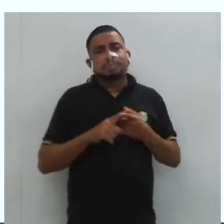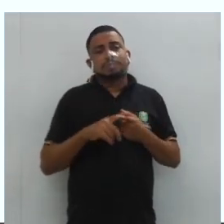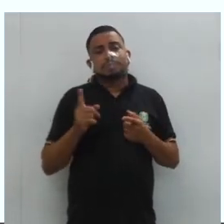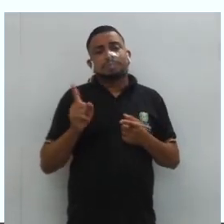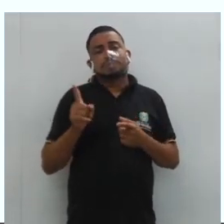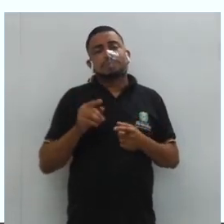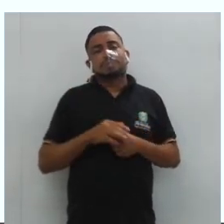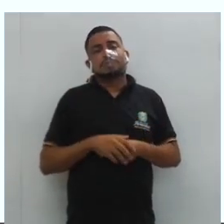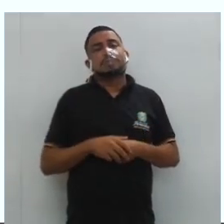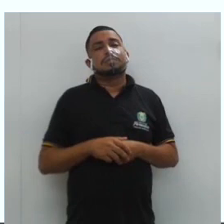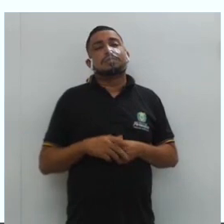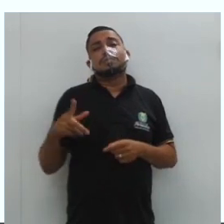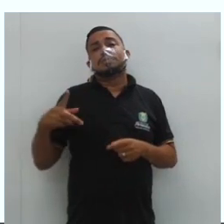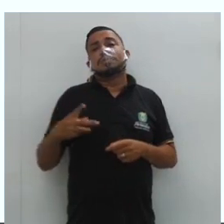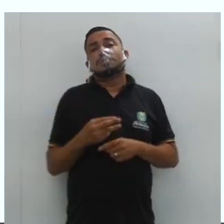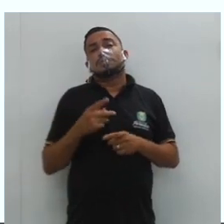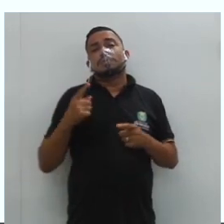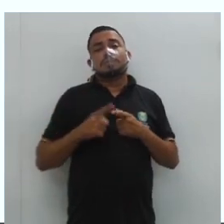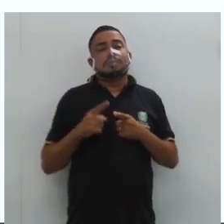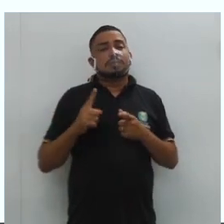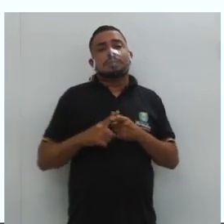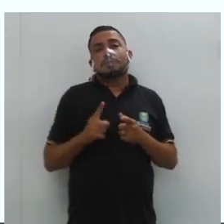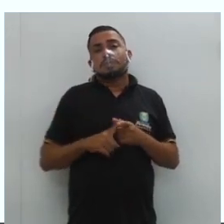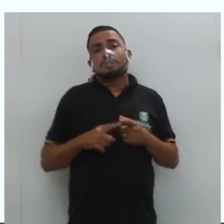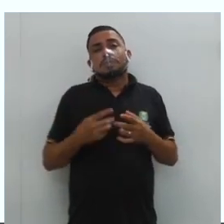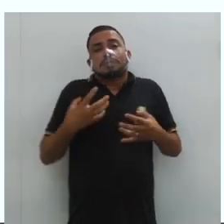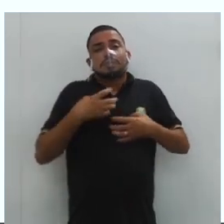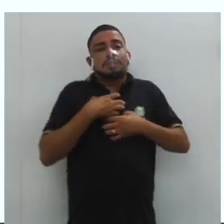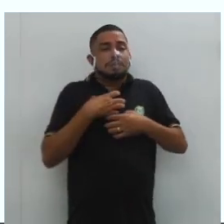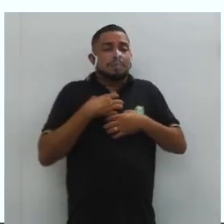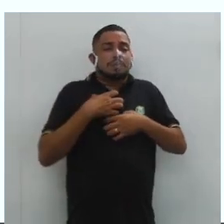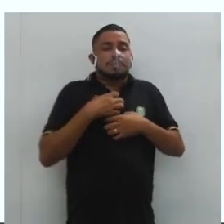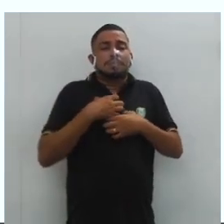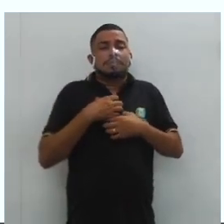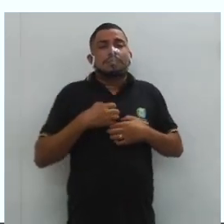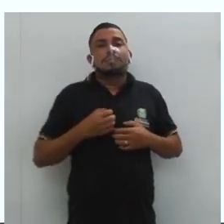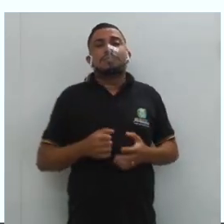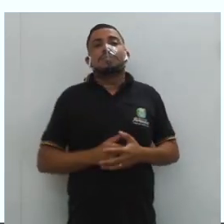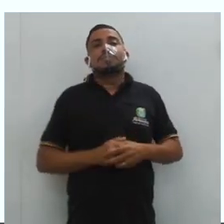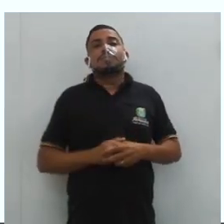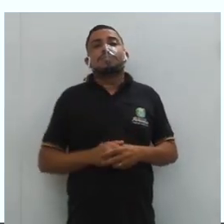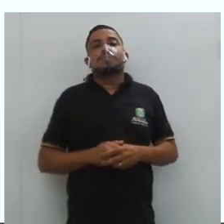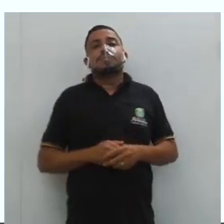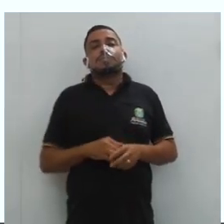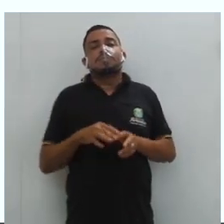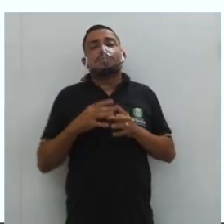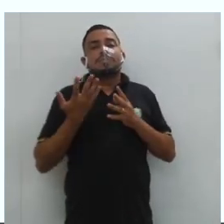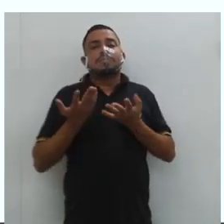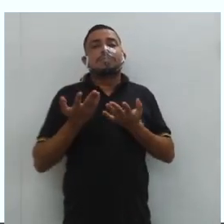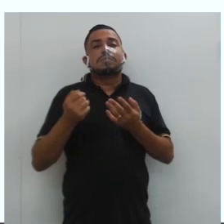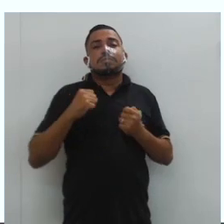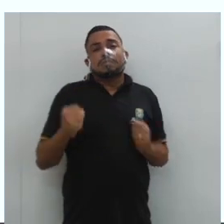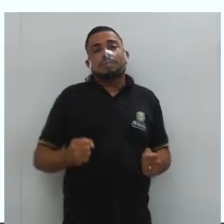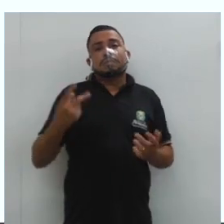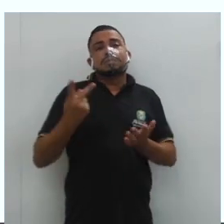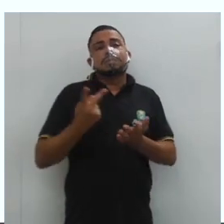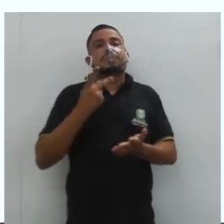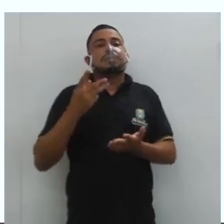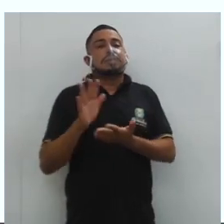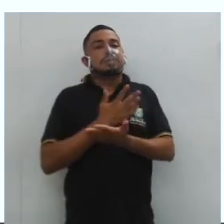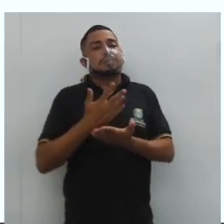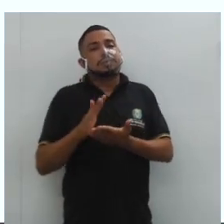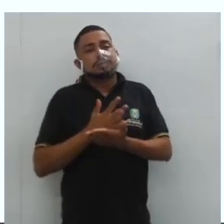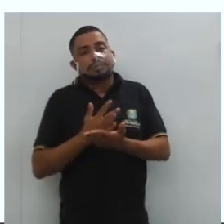não? E depois ele explicou. A cena foi cortada porque não tinha muito sentido, né, na montagem. Mas assim, então isso